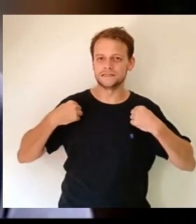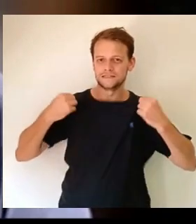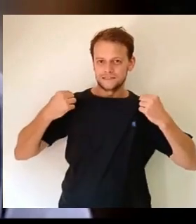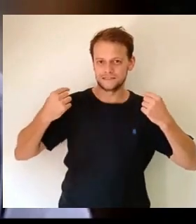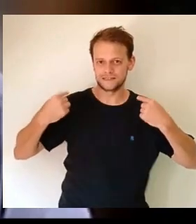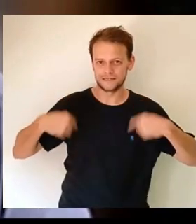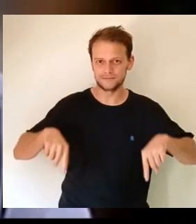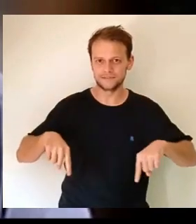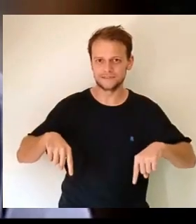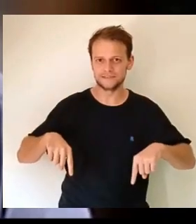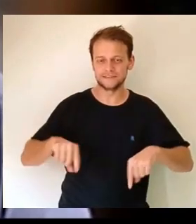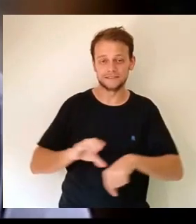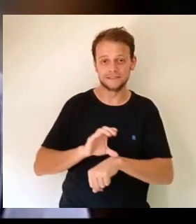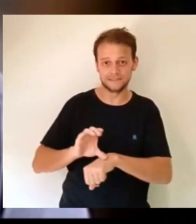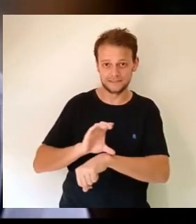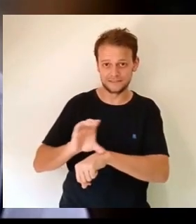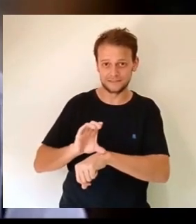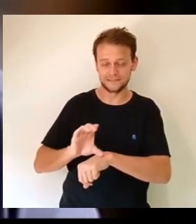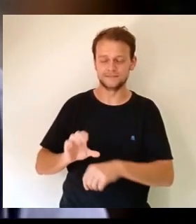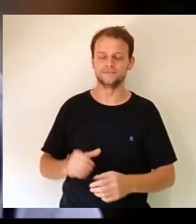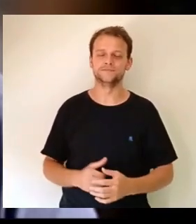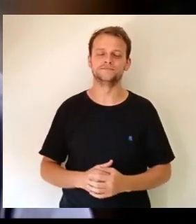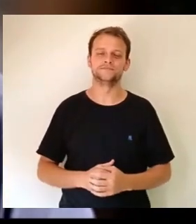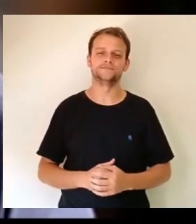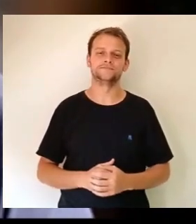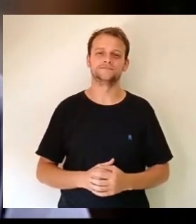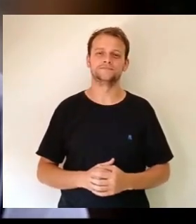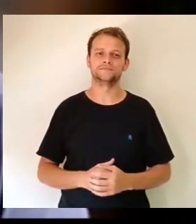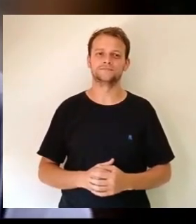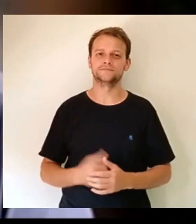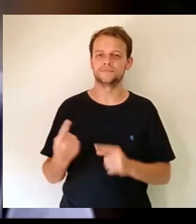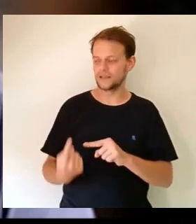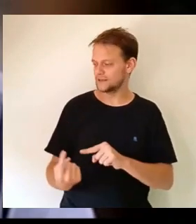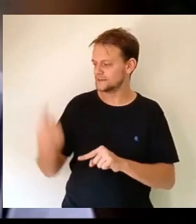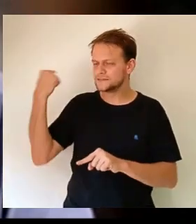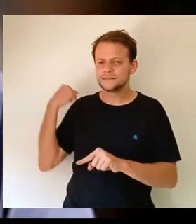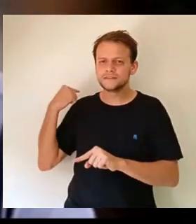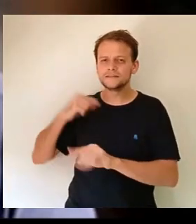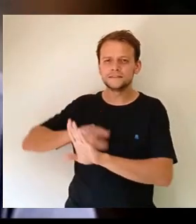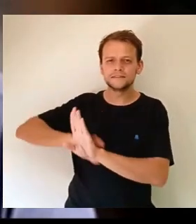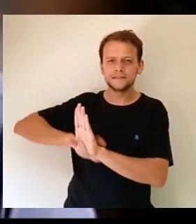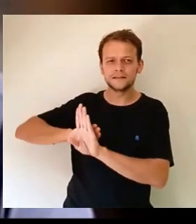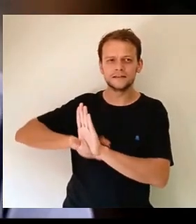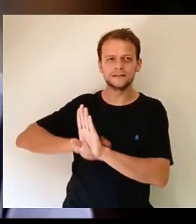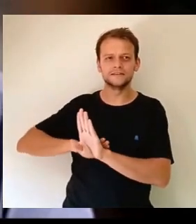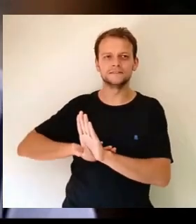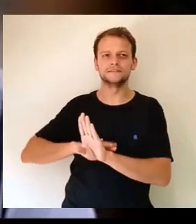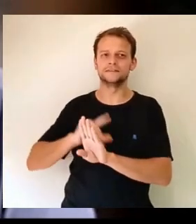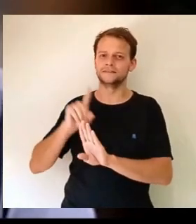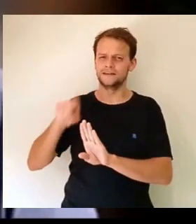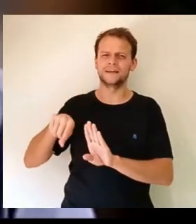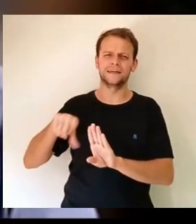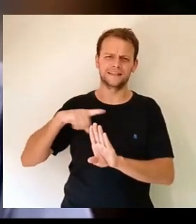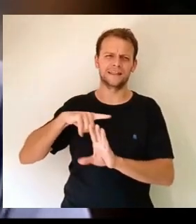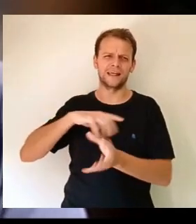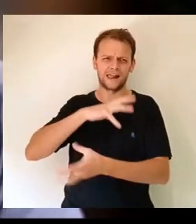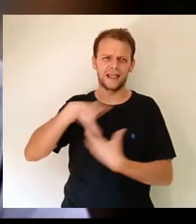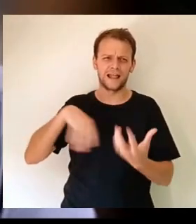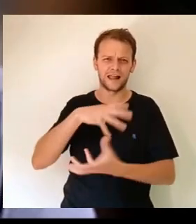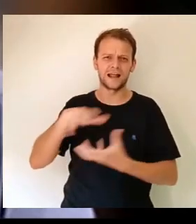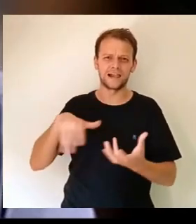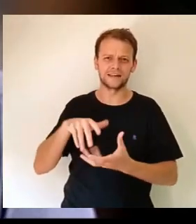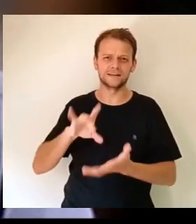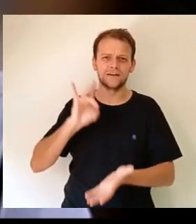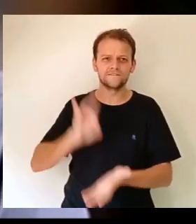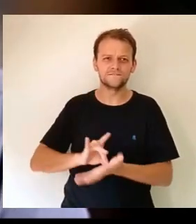com uma camiseta cinza. E o meu fundo é o meu ateliê, que